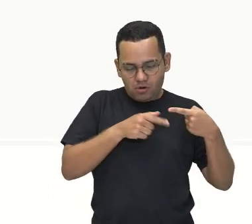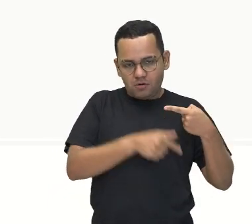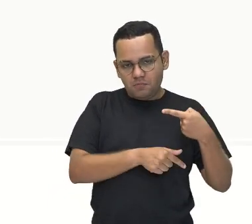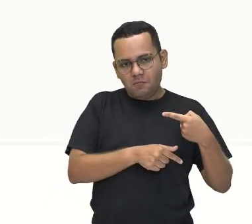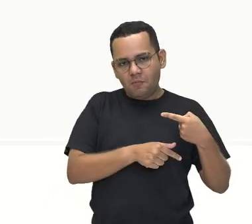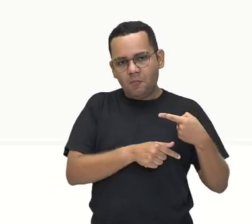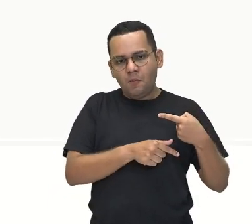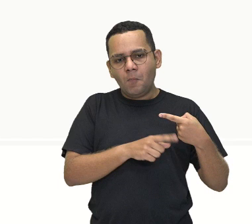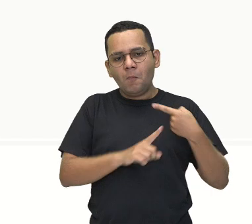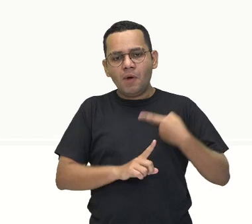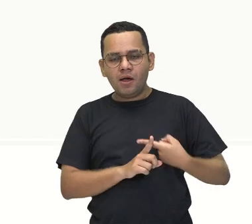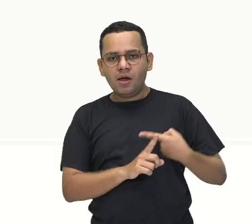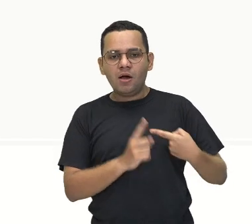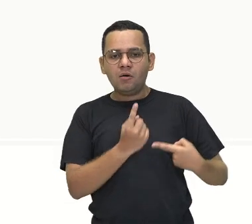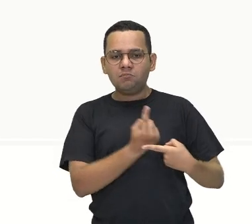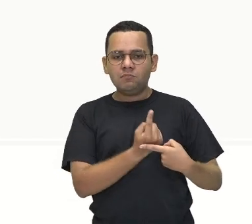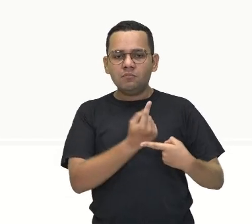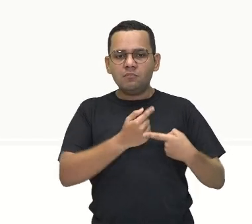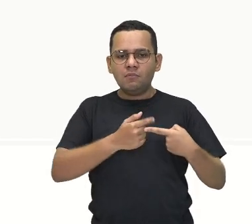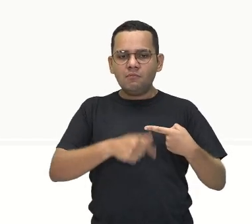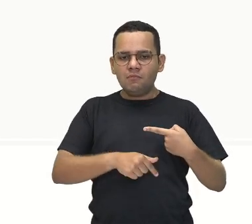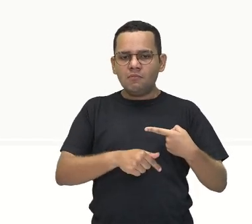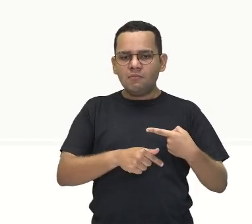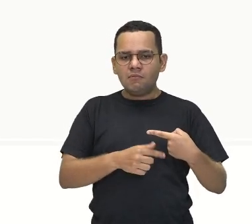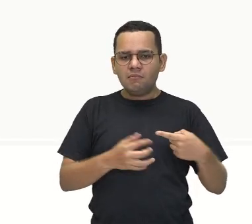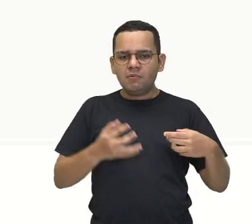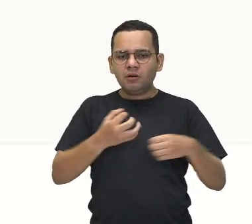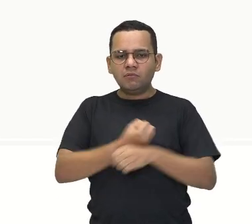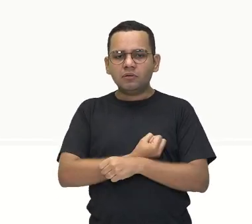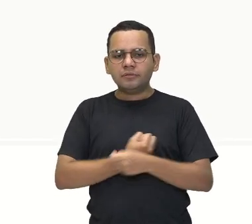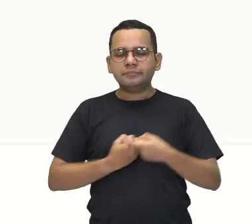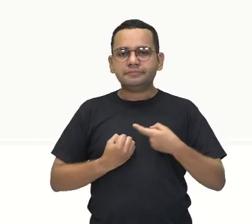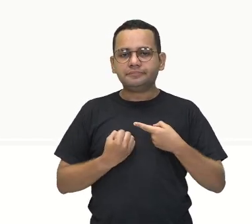mais 1/7 igual a